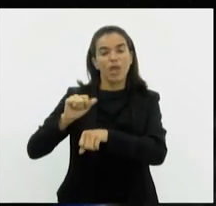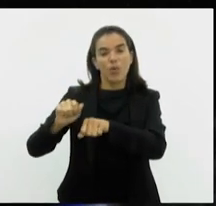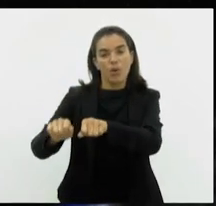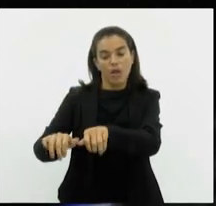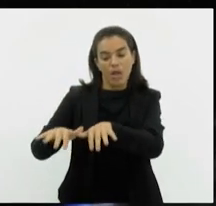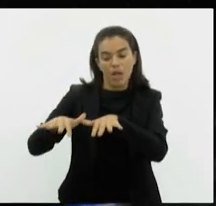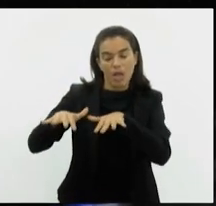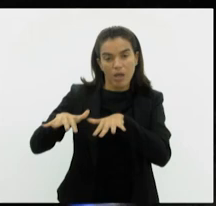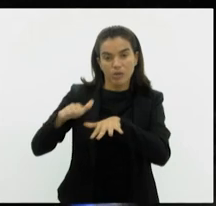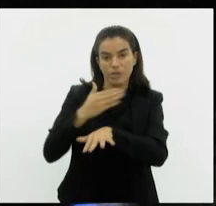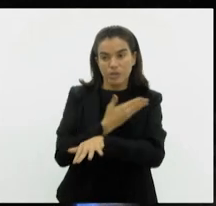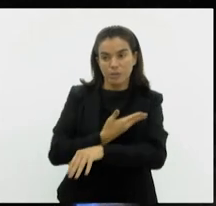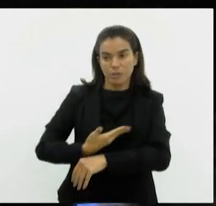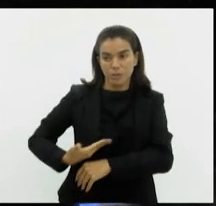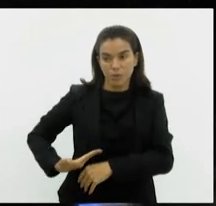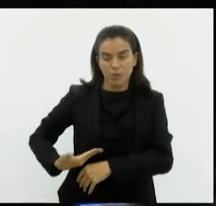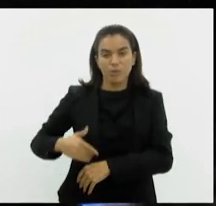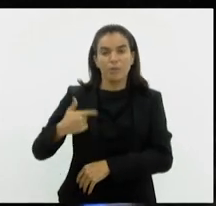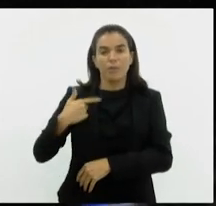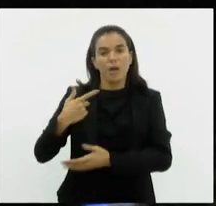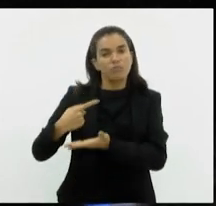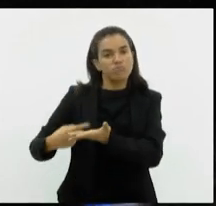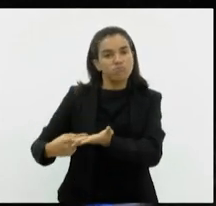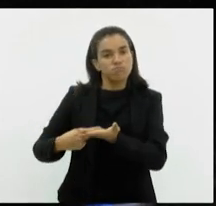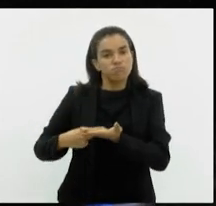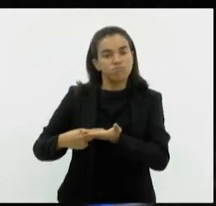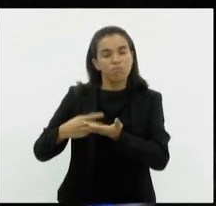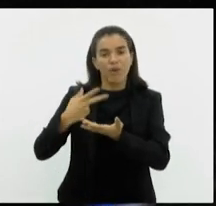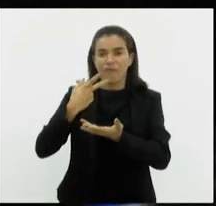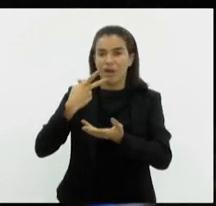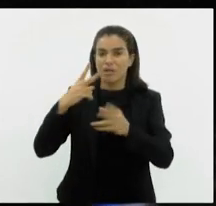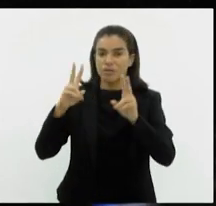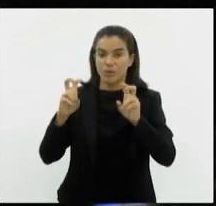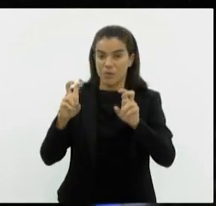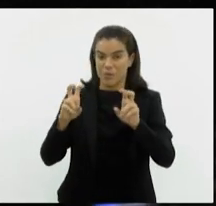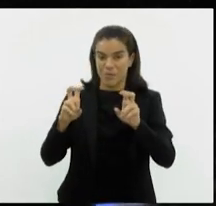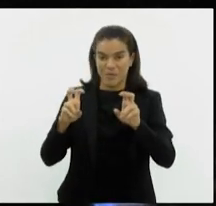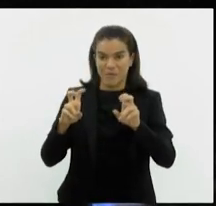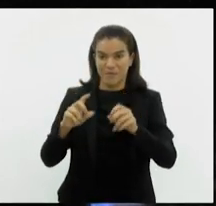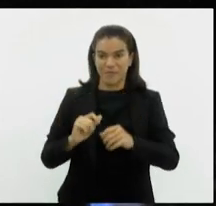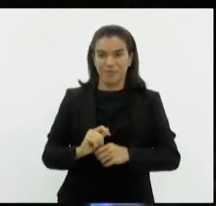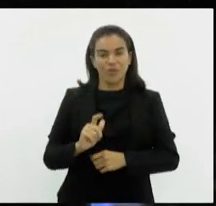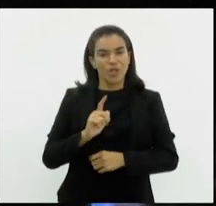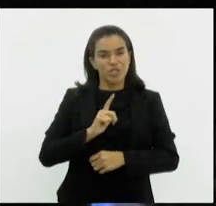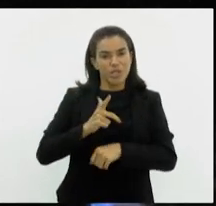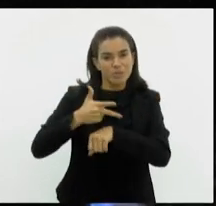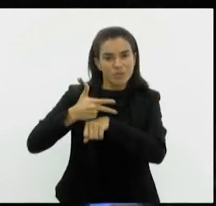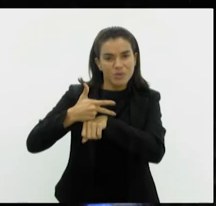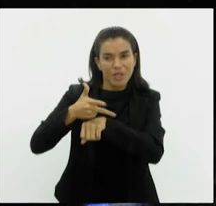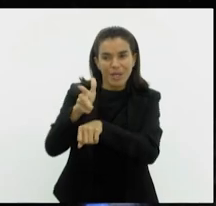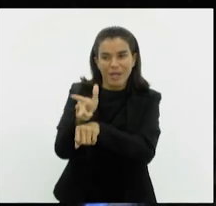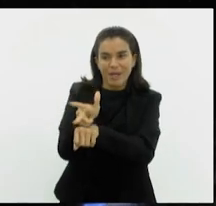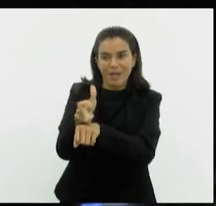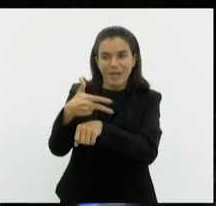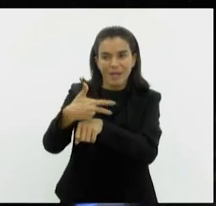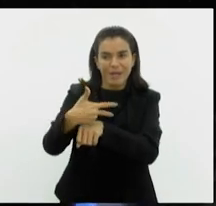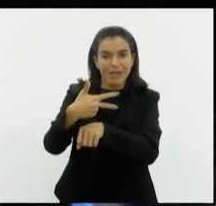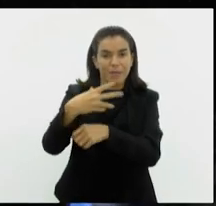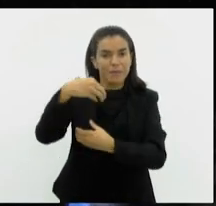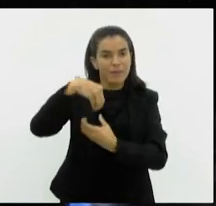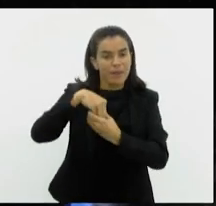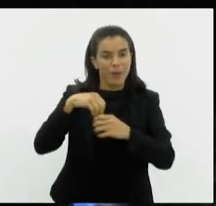pública para que se possa tratar isso Desde o Primeiro Momento nós temos câmeras dentro dos